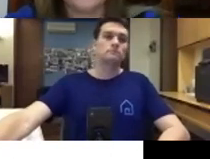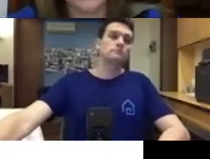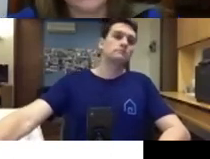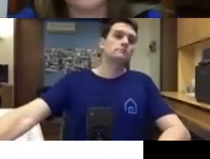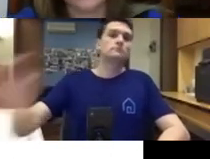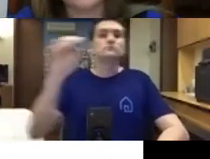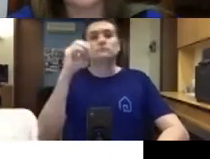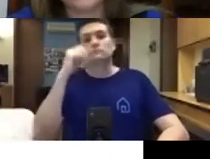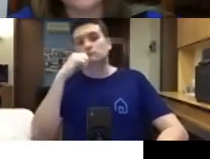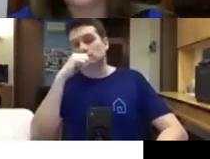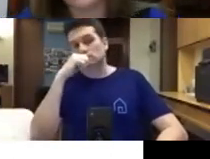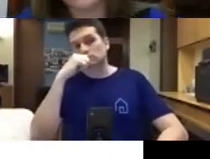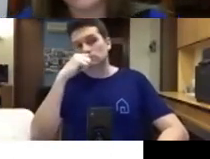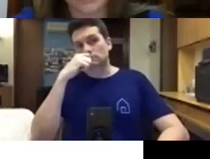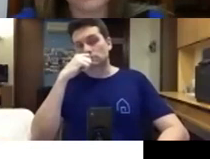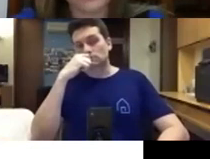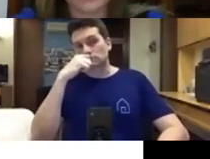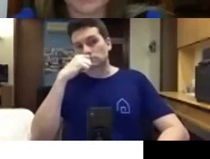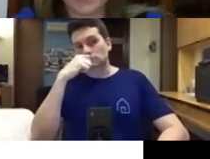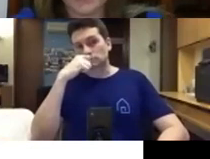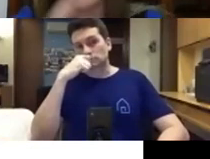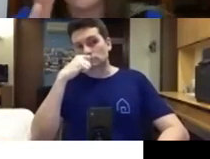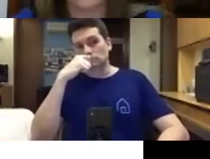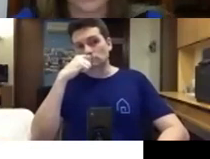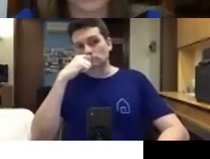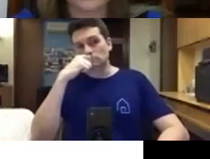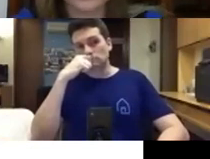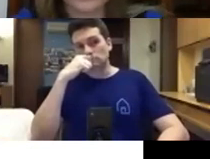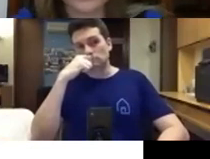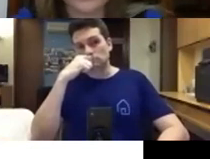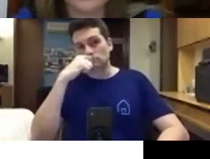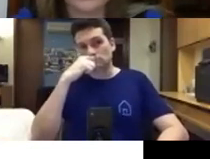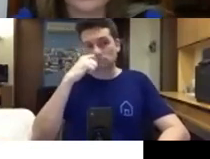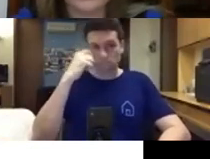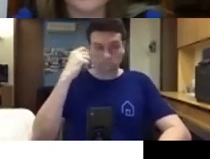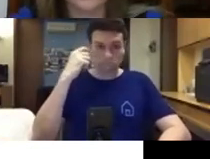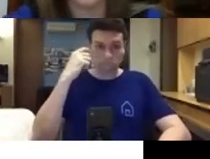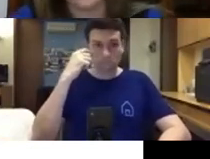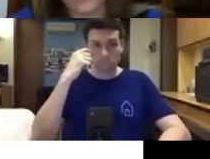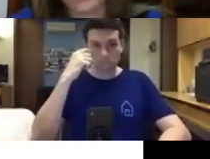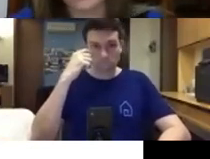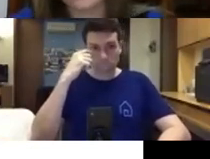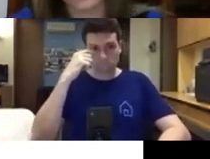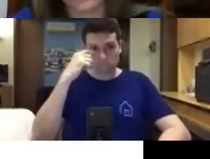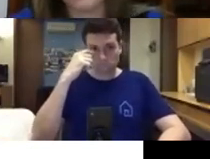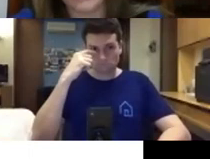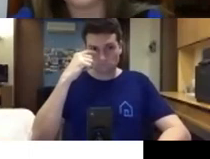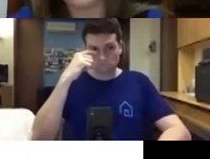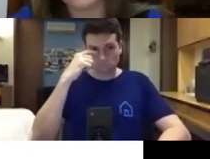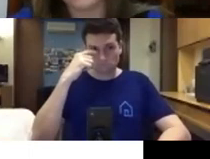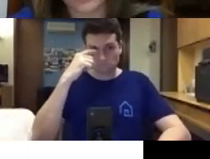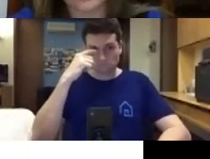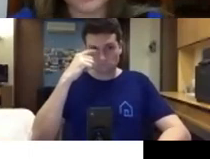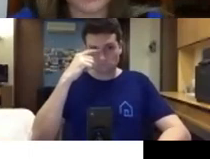desses agregados. Então, por exemplo, granitos são mais estáveis, até 600 graus. Escolher, então, agregados com